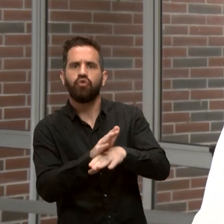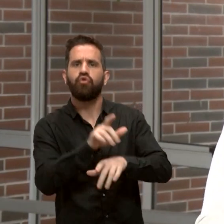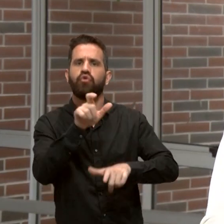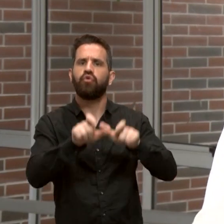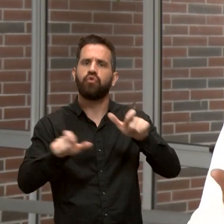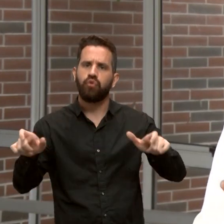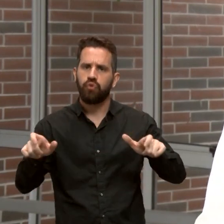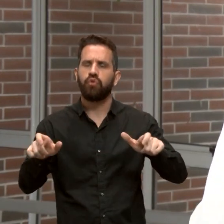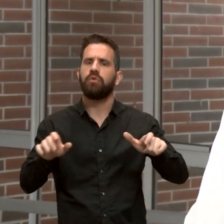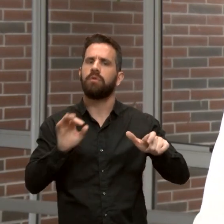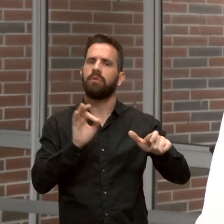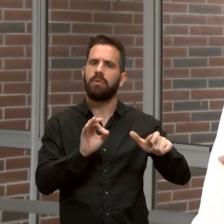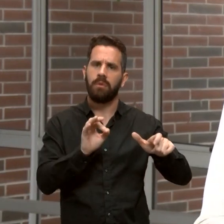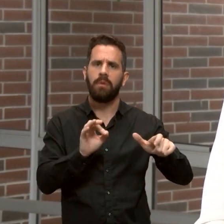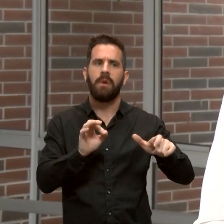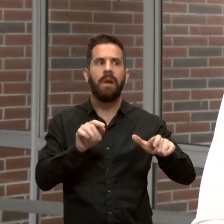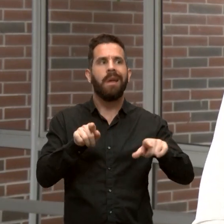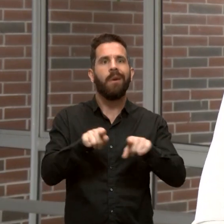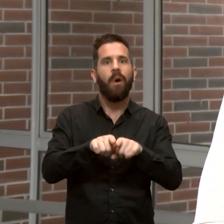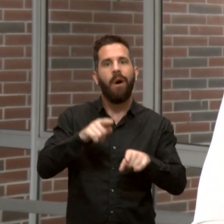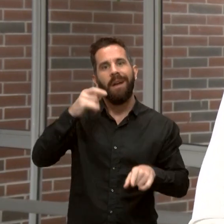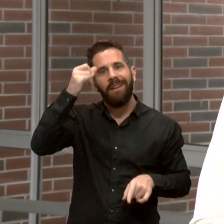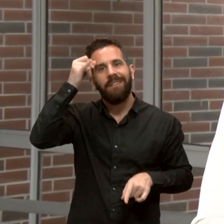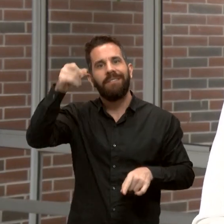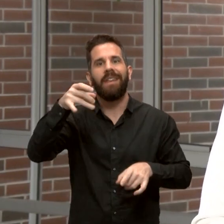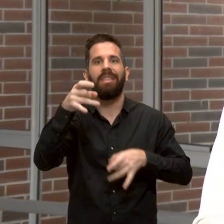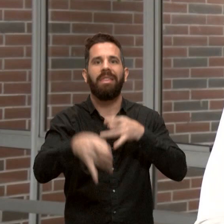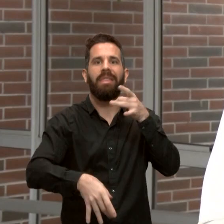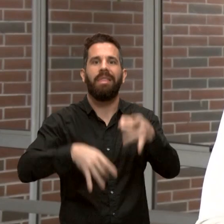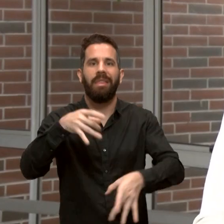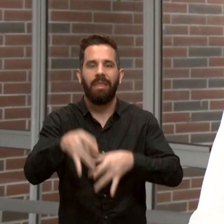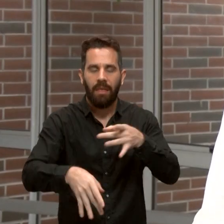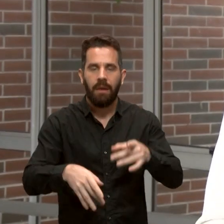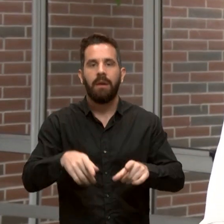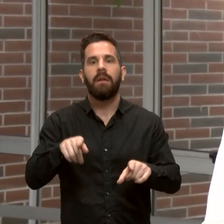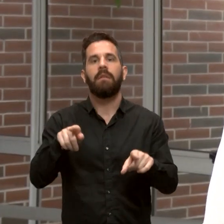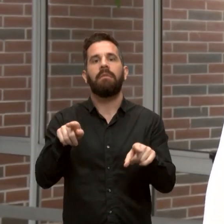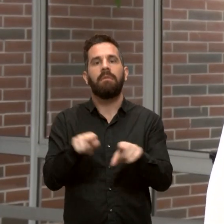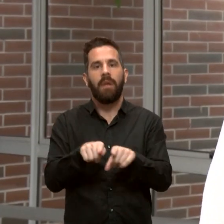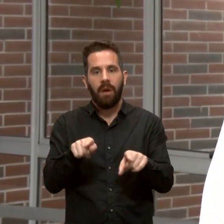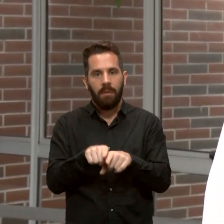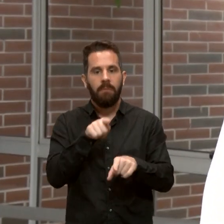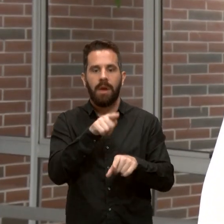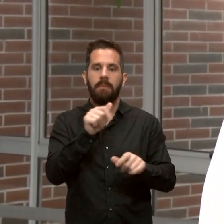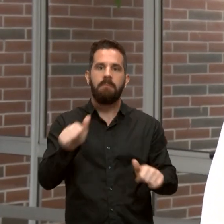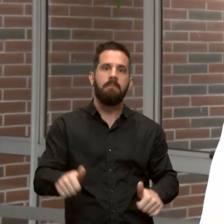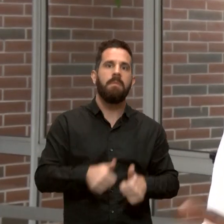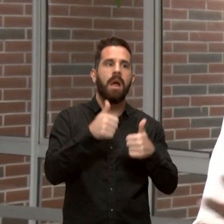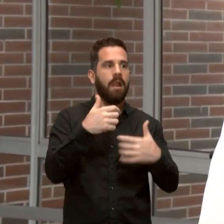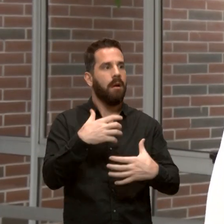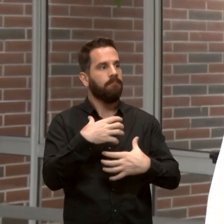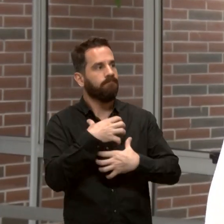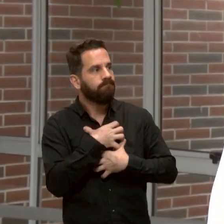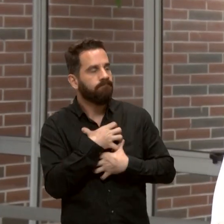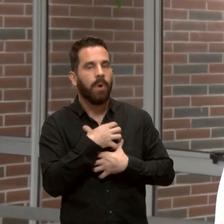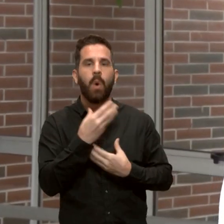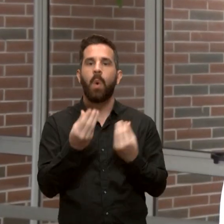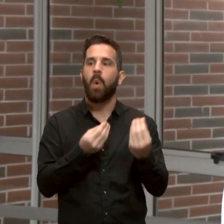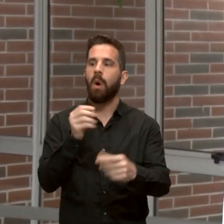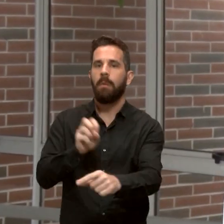uma maior redução dessa retenção, né, e uma melhora nessa inserção do estudante no mundo do trabalho. Claro que nós